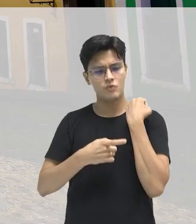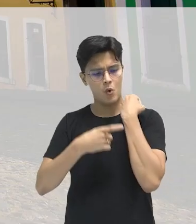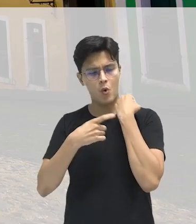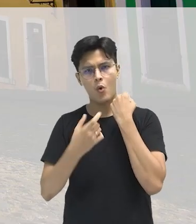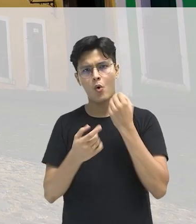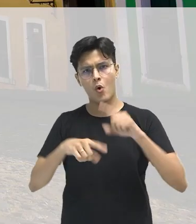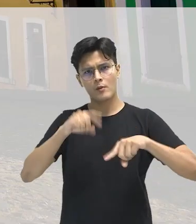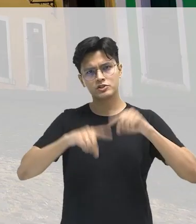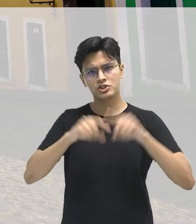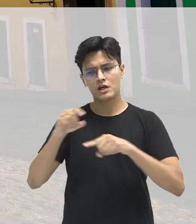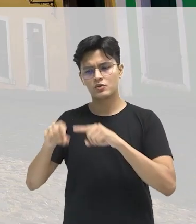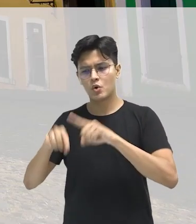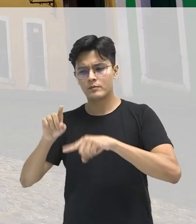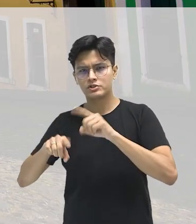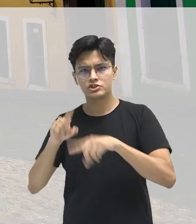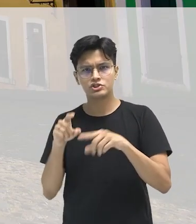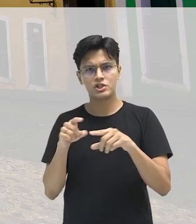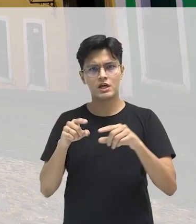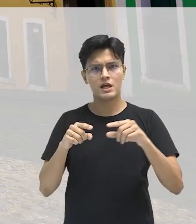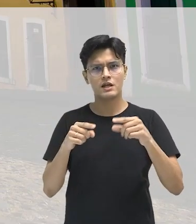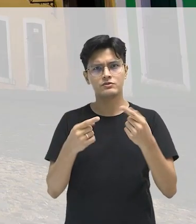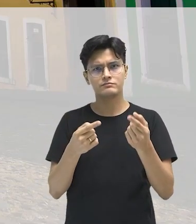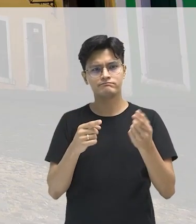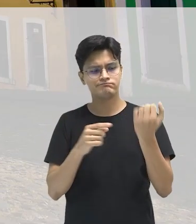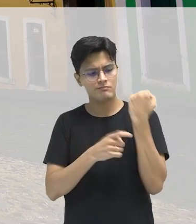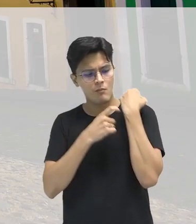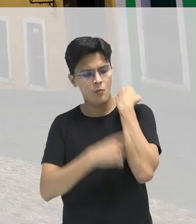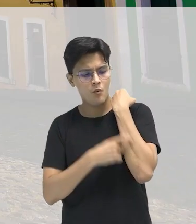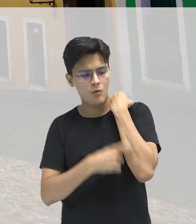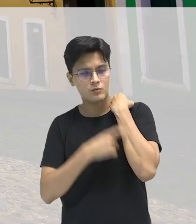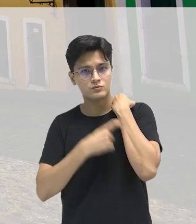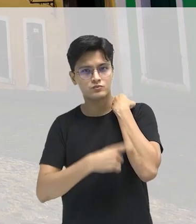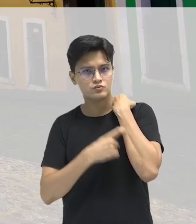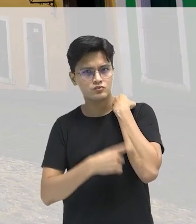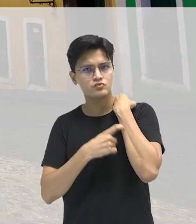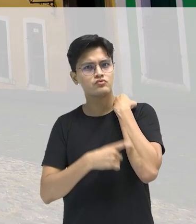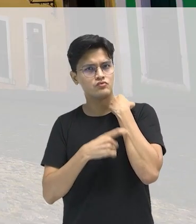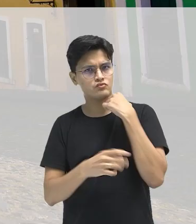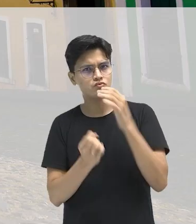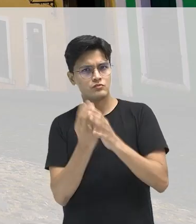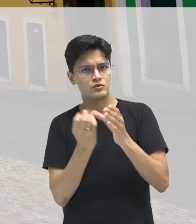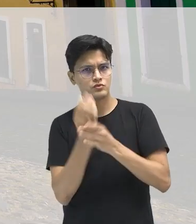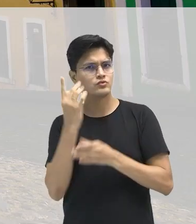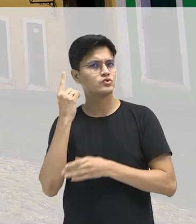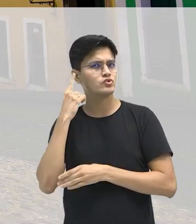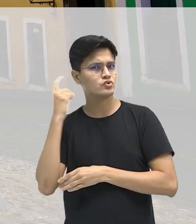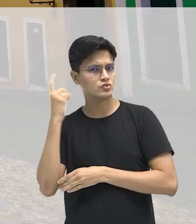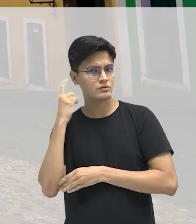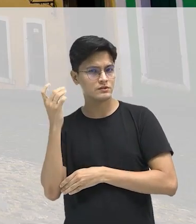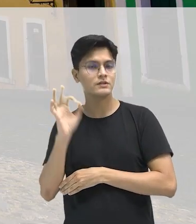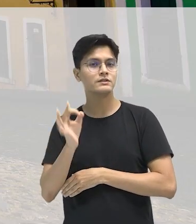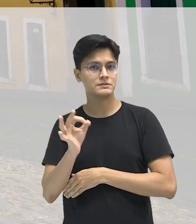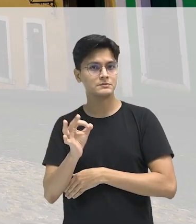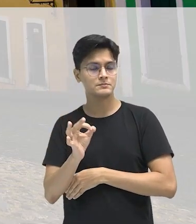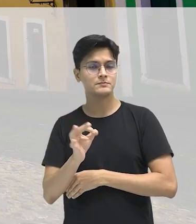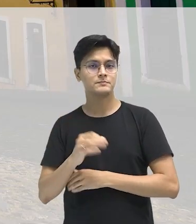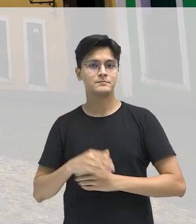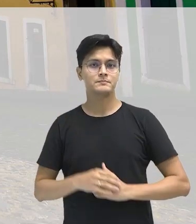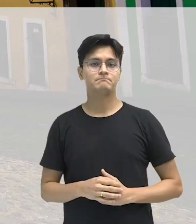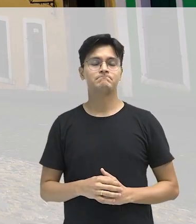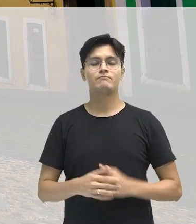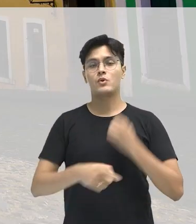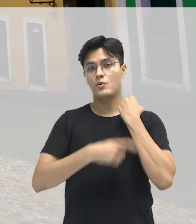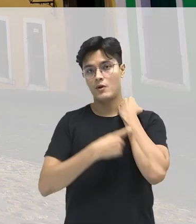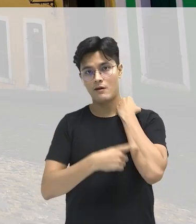objetos se arrastando, né? Um sobre o outro, não é essa impressão que vocês têm? E é praticamente isso, tá?